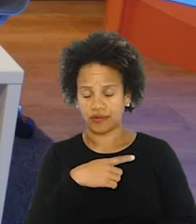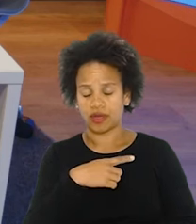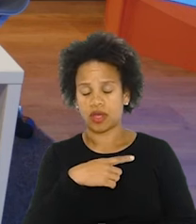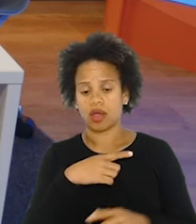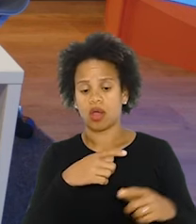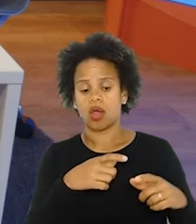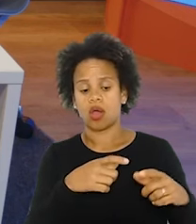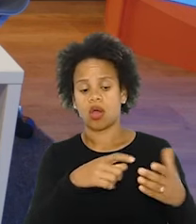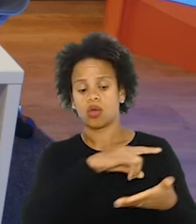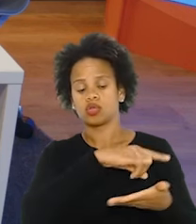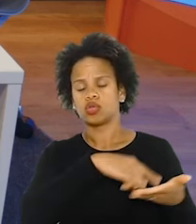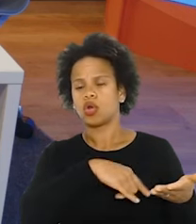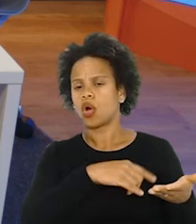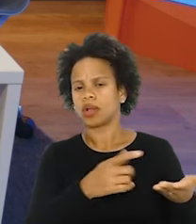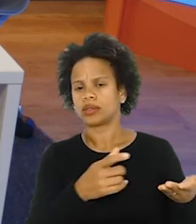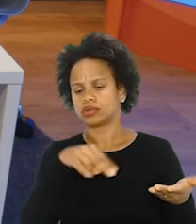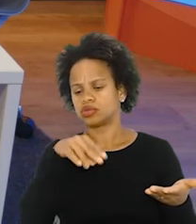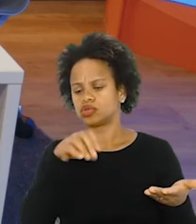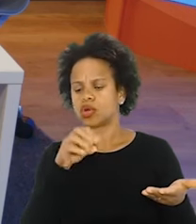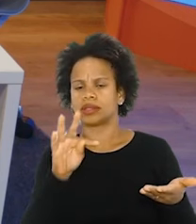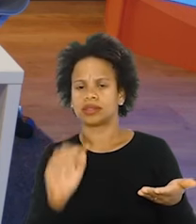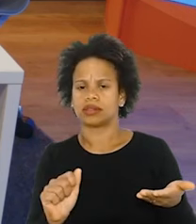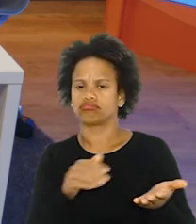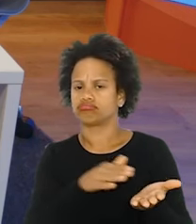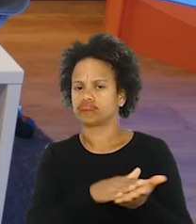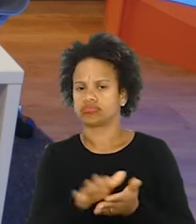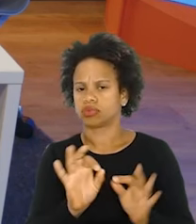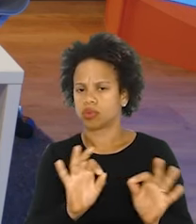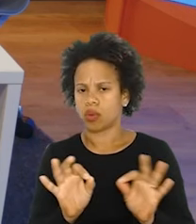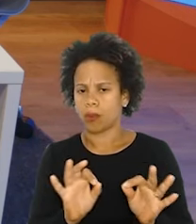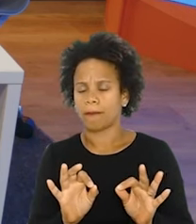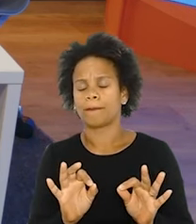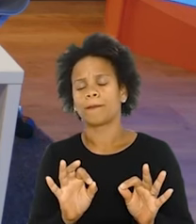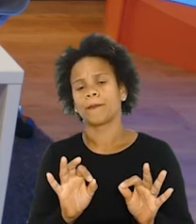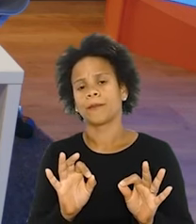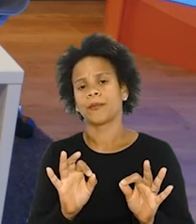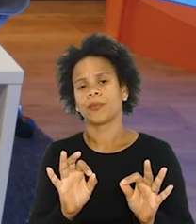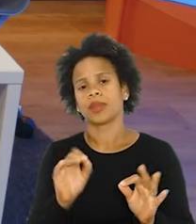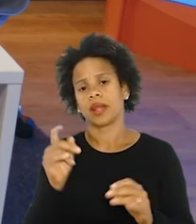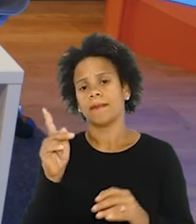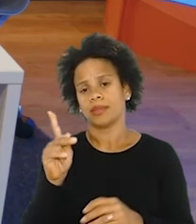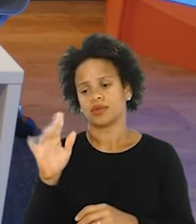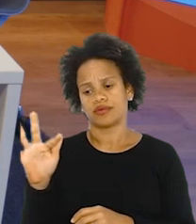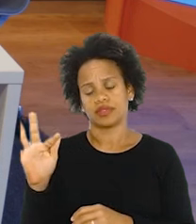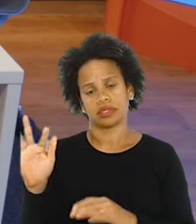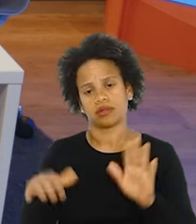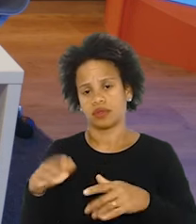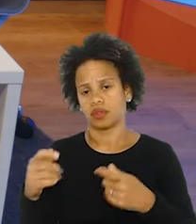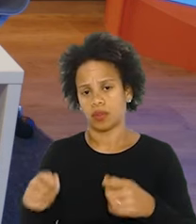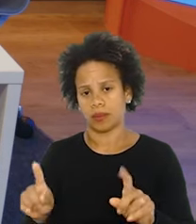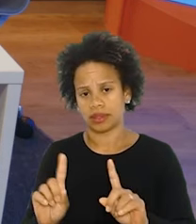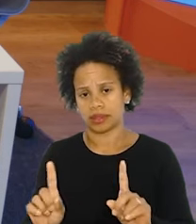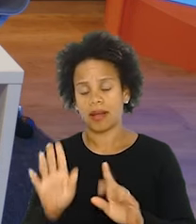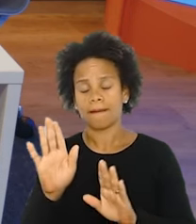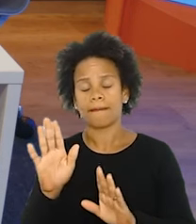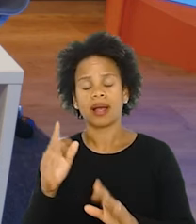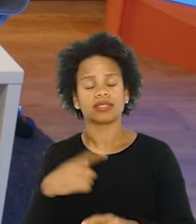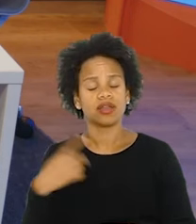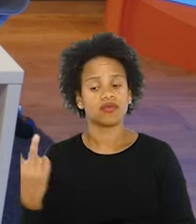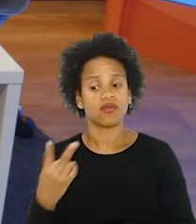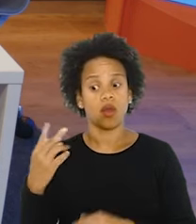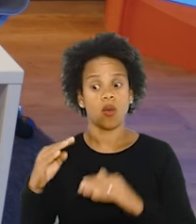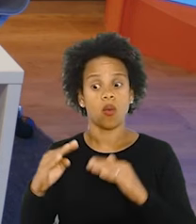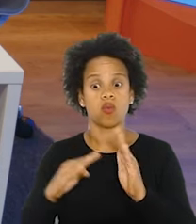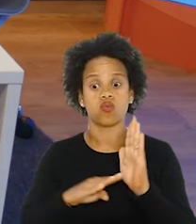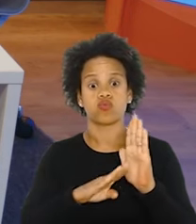aí um valor muito alto às vezes nem emitir nota né porque não necessariamente eu preciso emitir nota pra pessoa física mas eu dei um valor muito alto